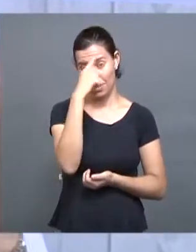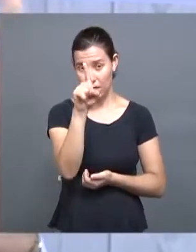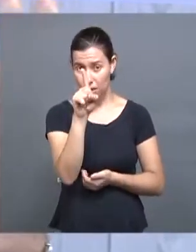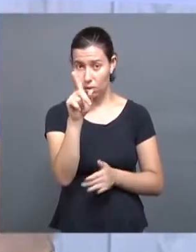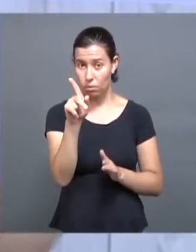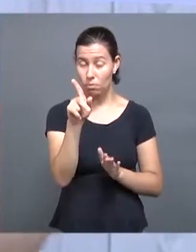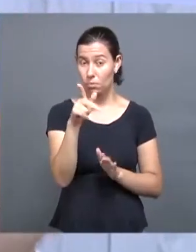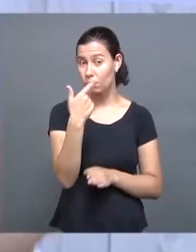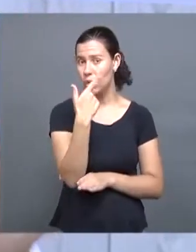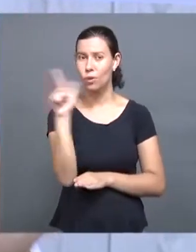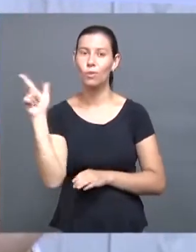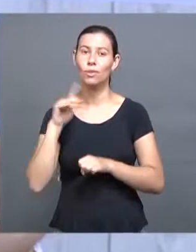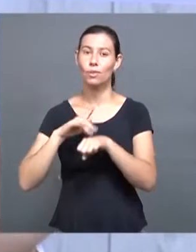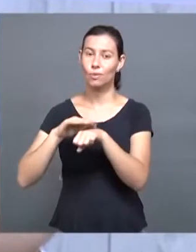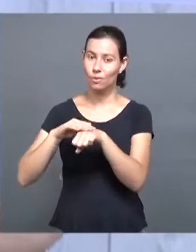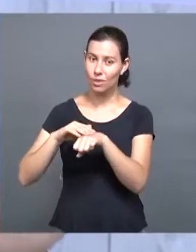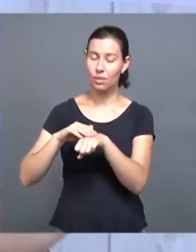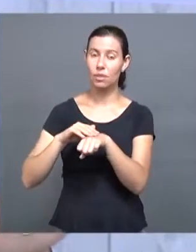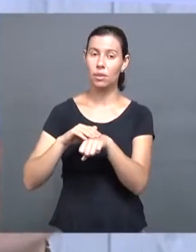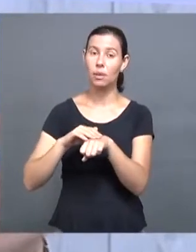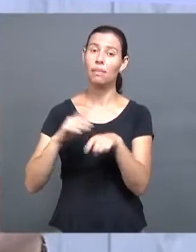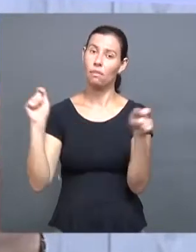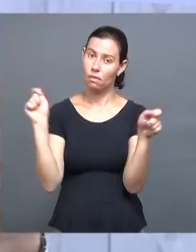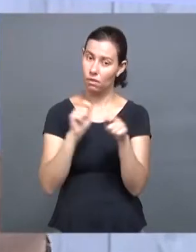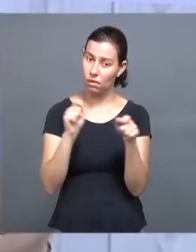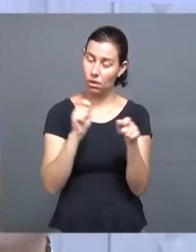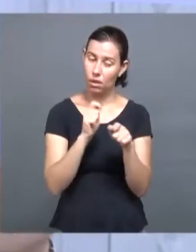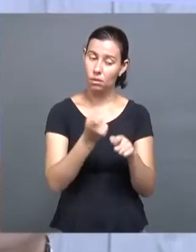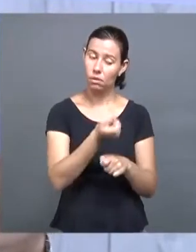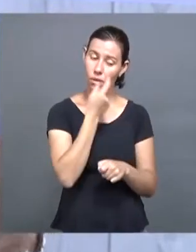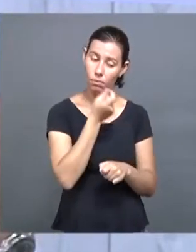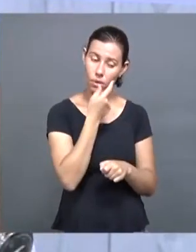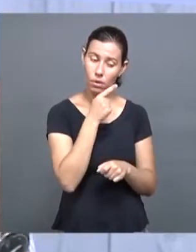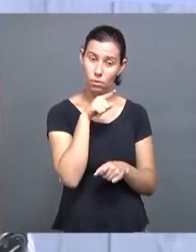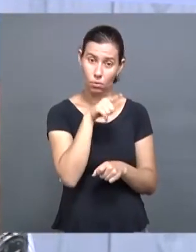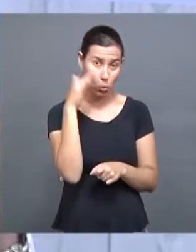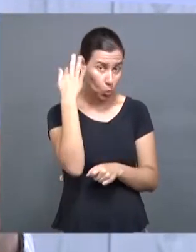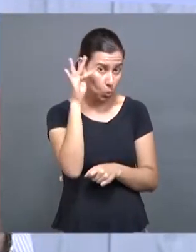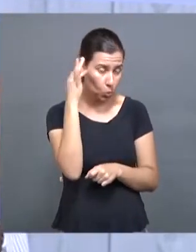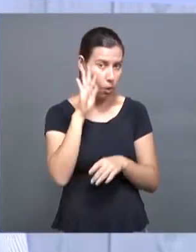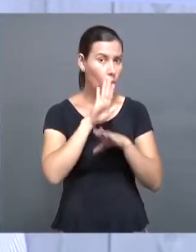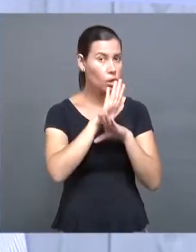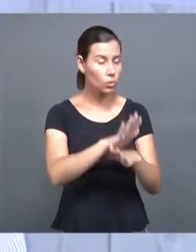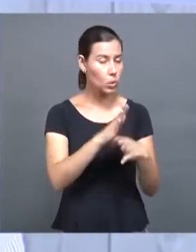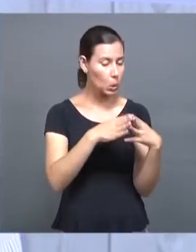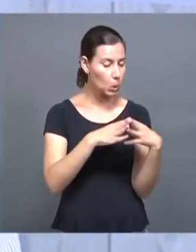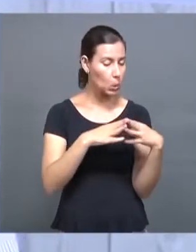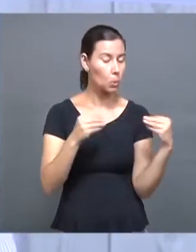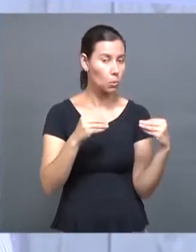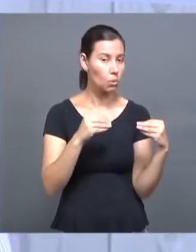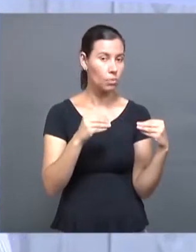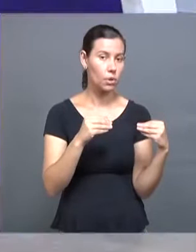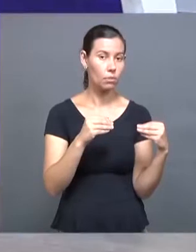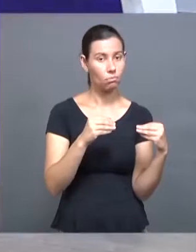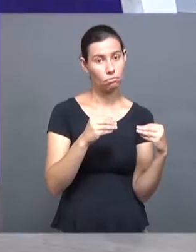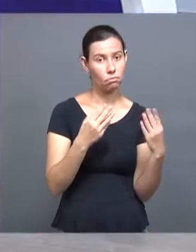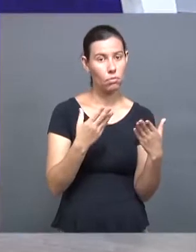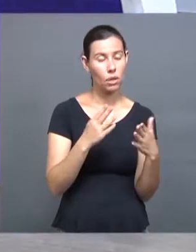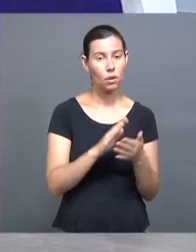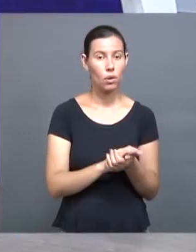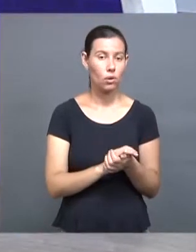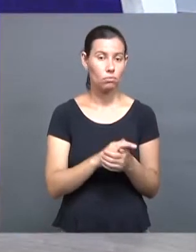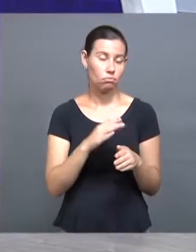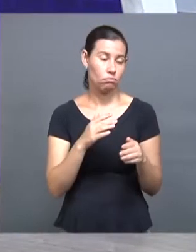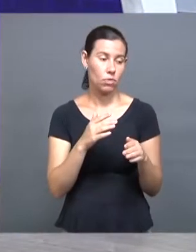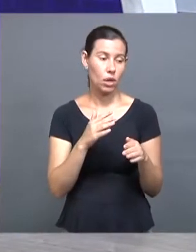eles foram inventados para outros motivos e acabou se verificando que eles ajudam também no tratamento da dor. Certo.